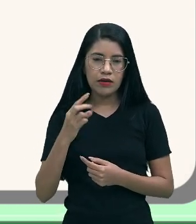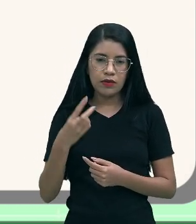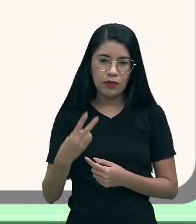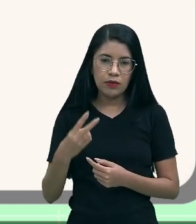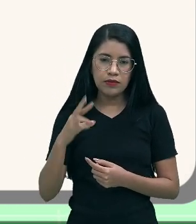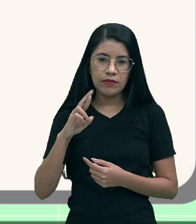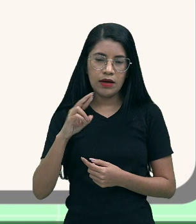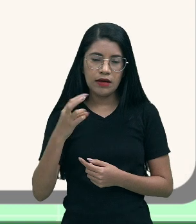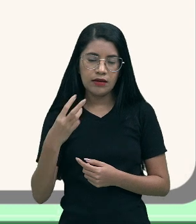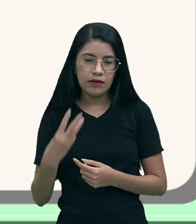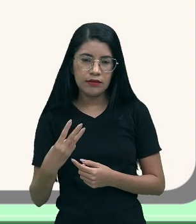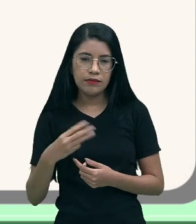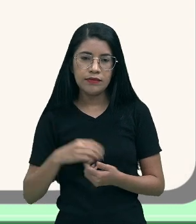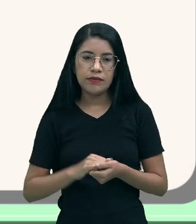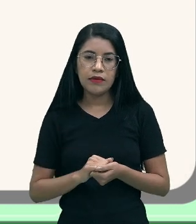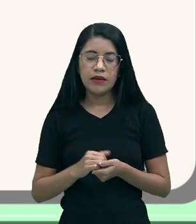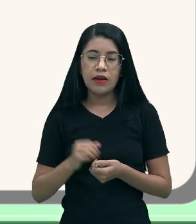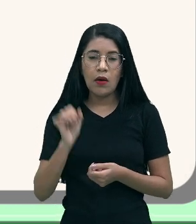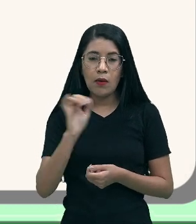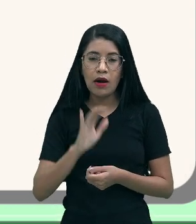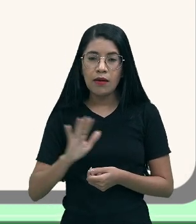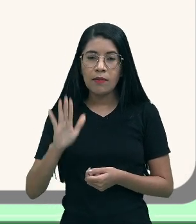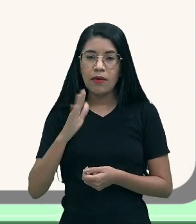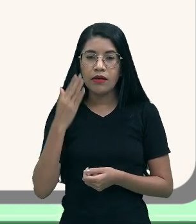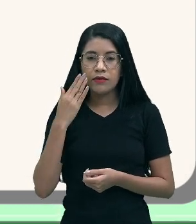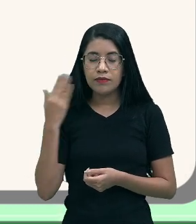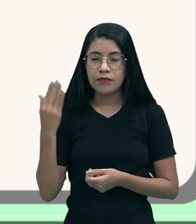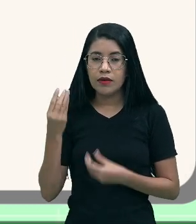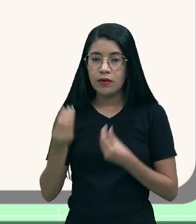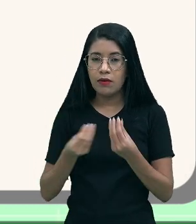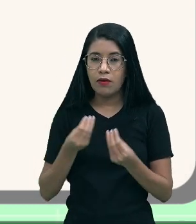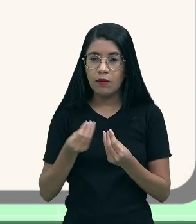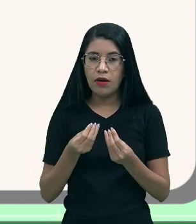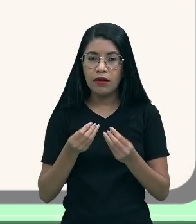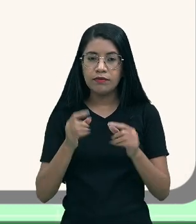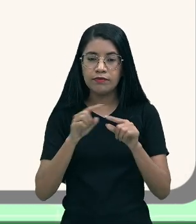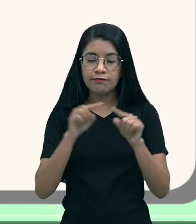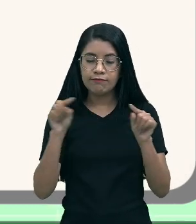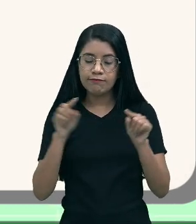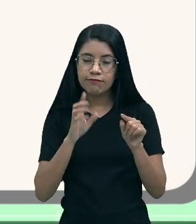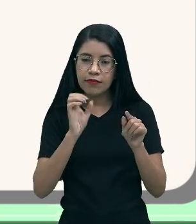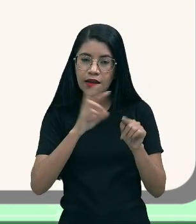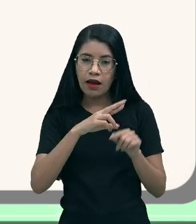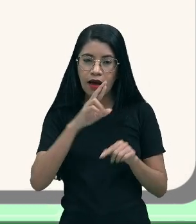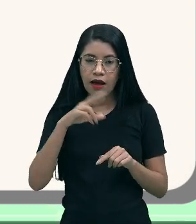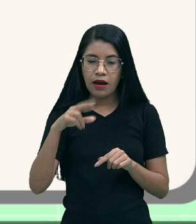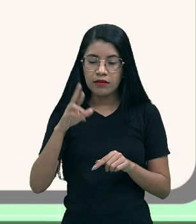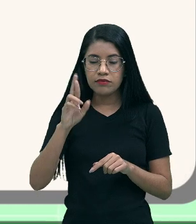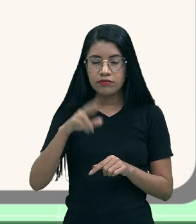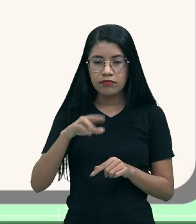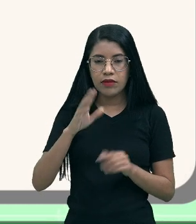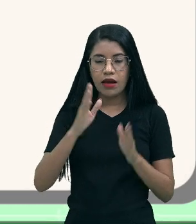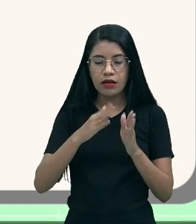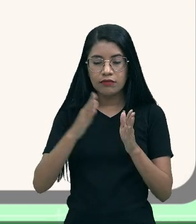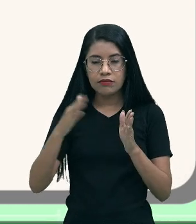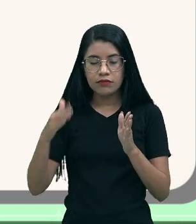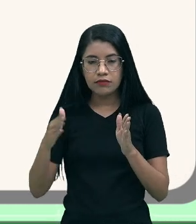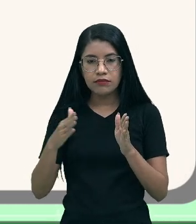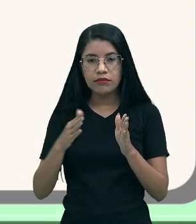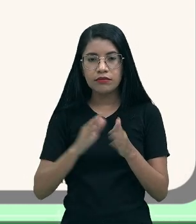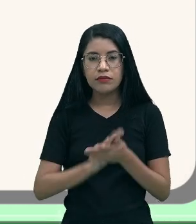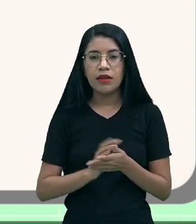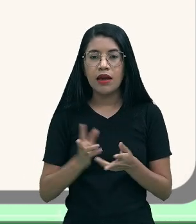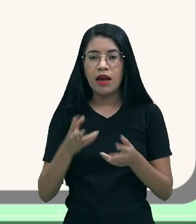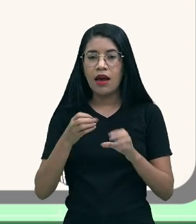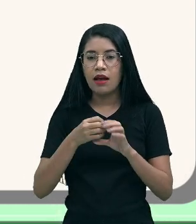aí você vê a forma do circuito em paralelo. Observe que as resistências estão uma ao lado da outra, que caracteriza,